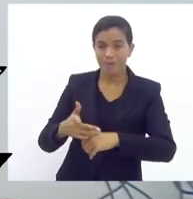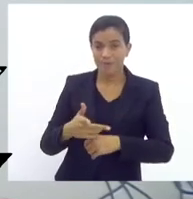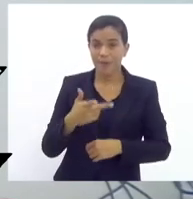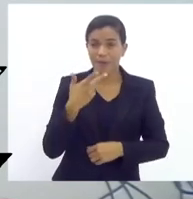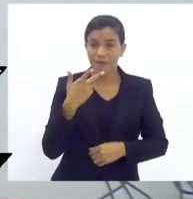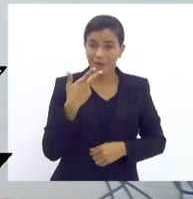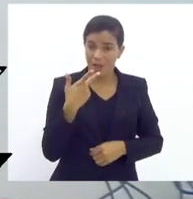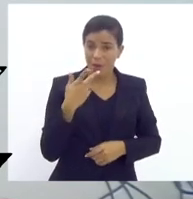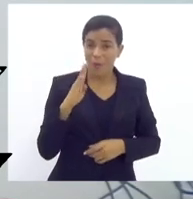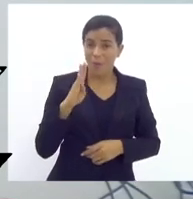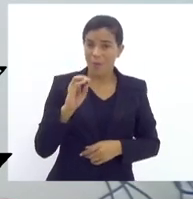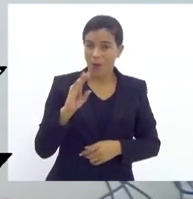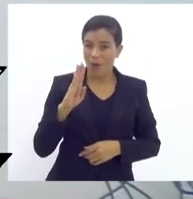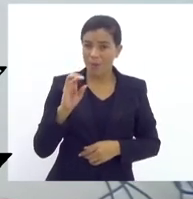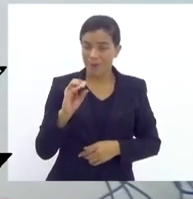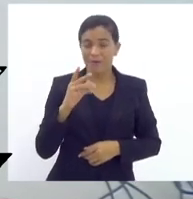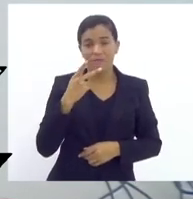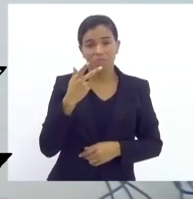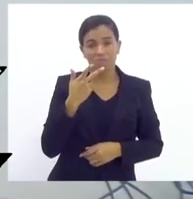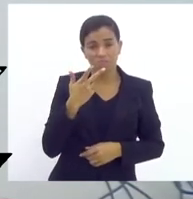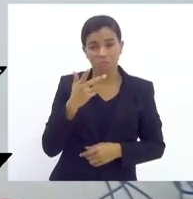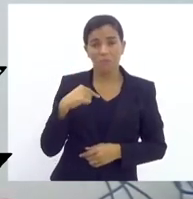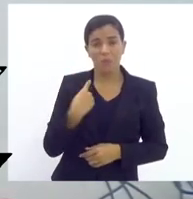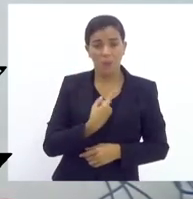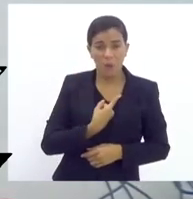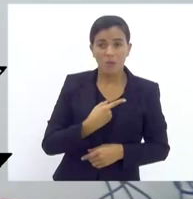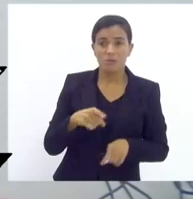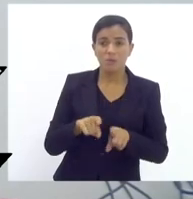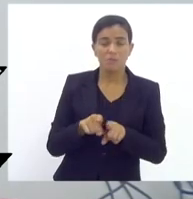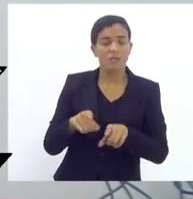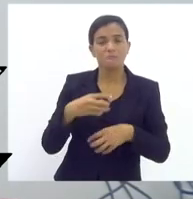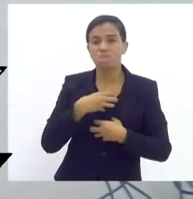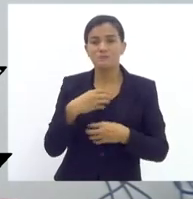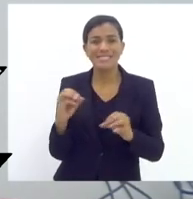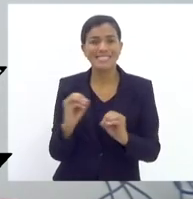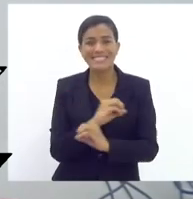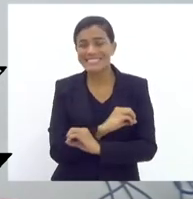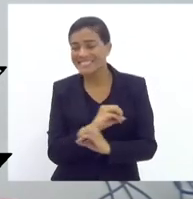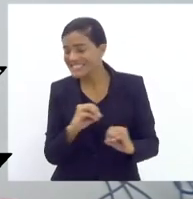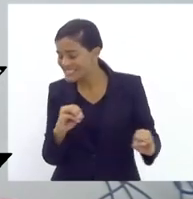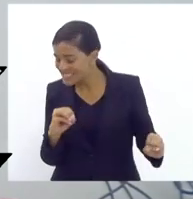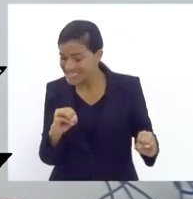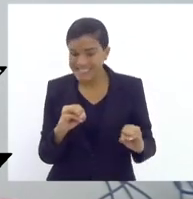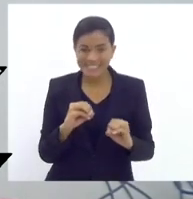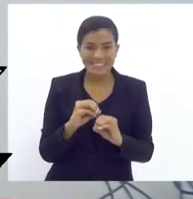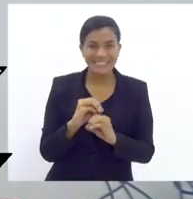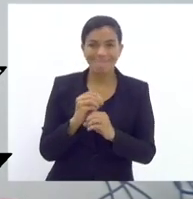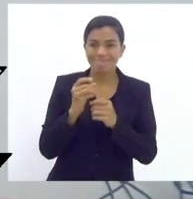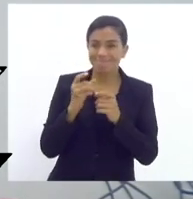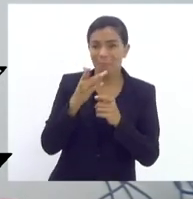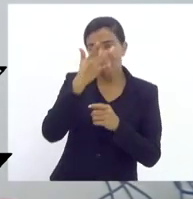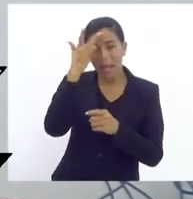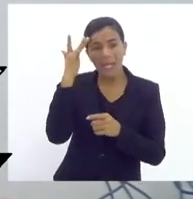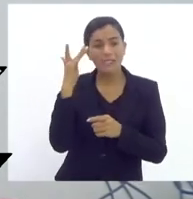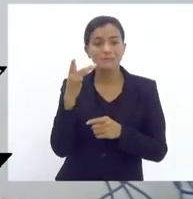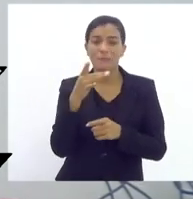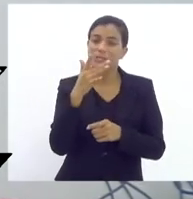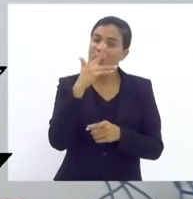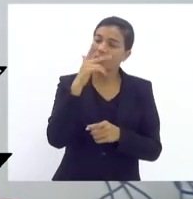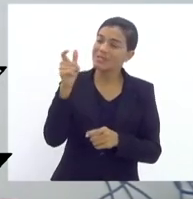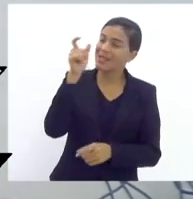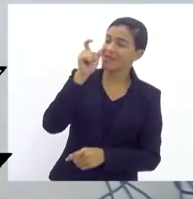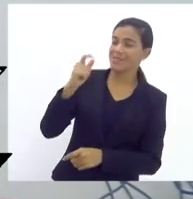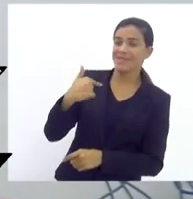Bob estava falando a gente não se sente interessado para os político